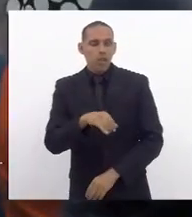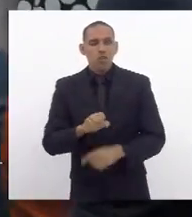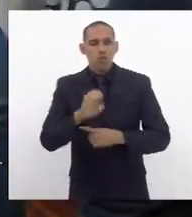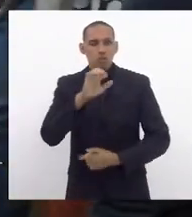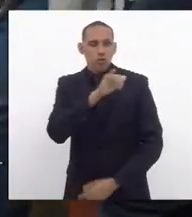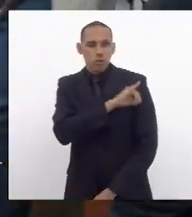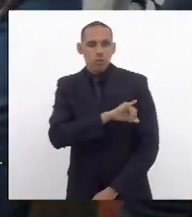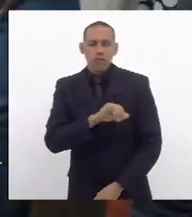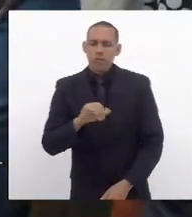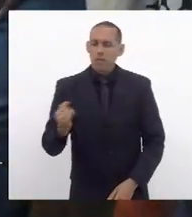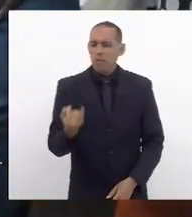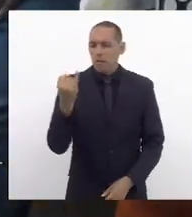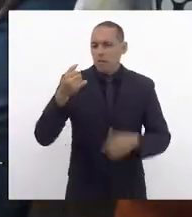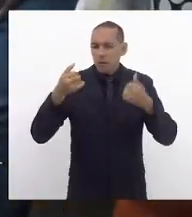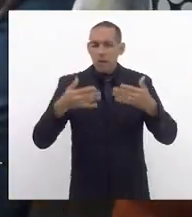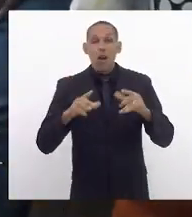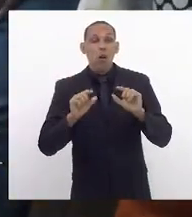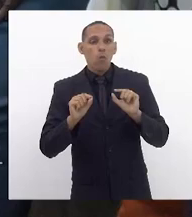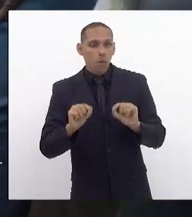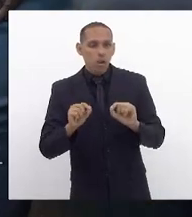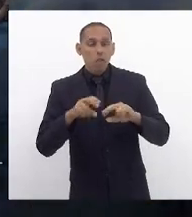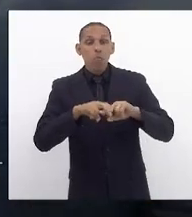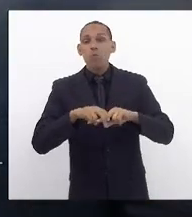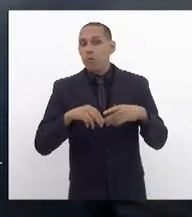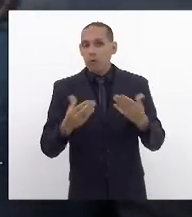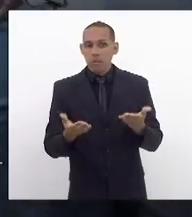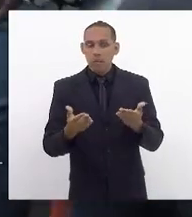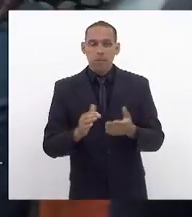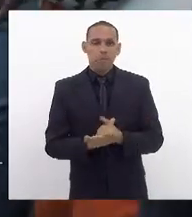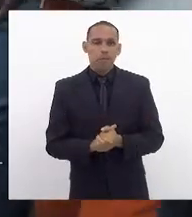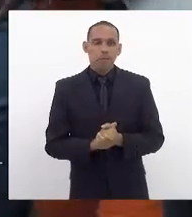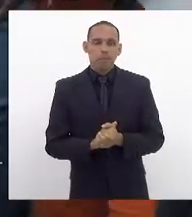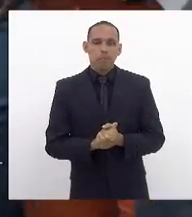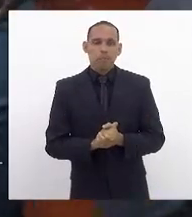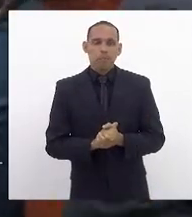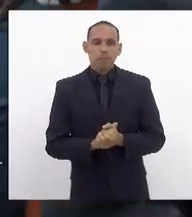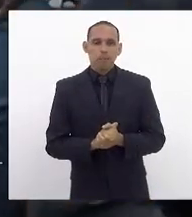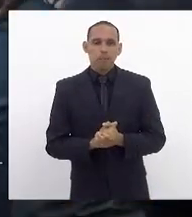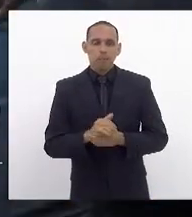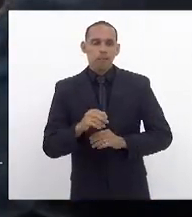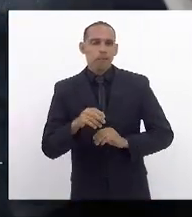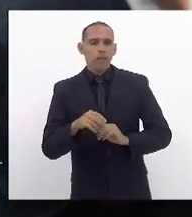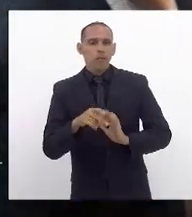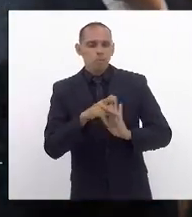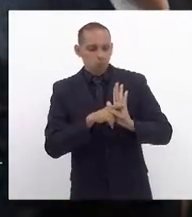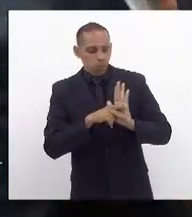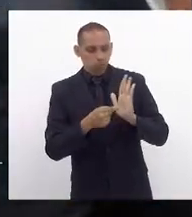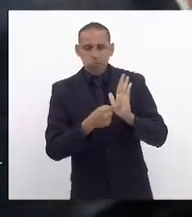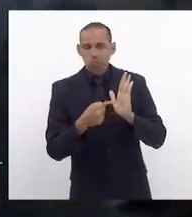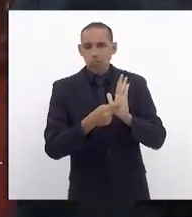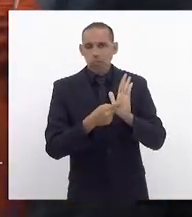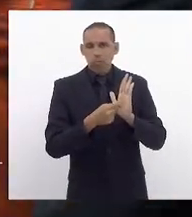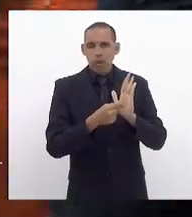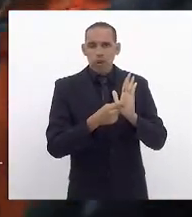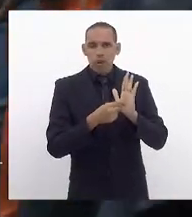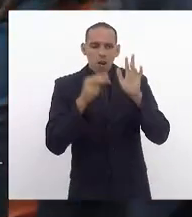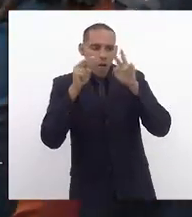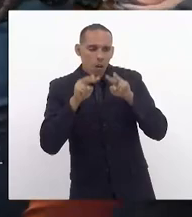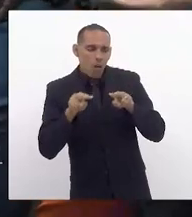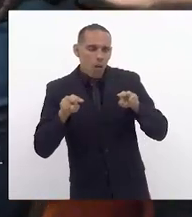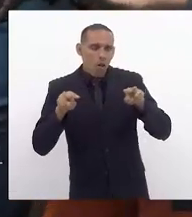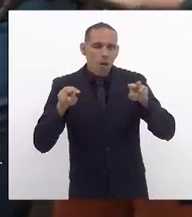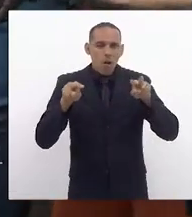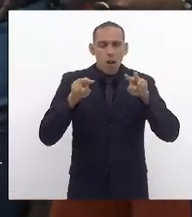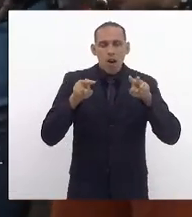importante dizer, senhor presidente, que a justificativa desse projeto traz um olhar para a permanência